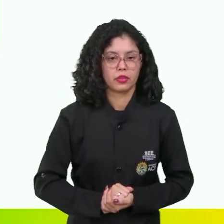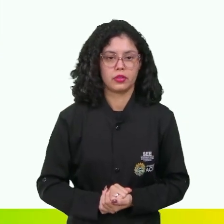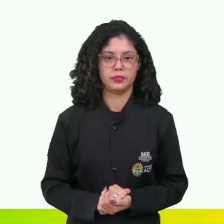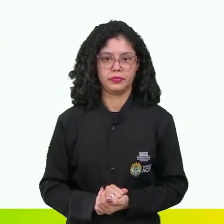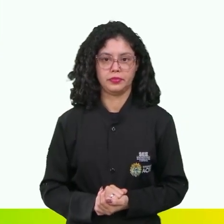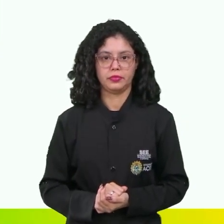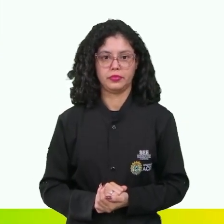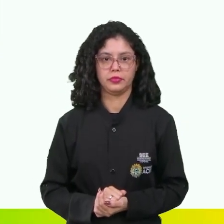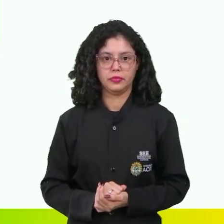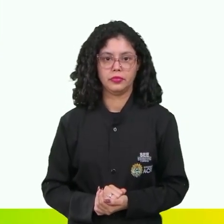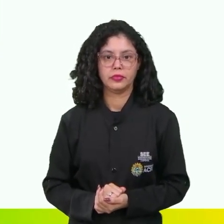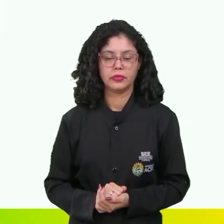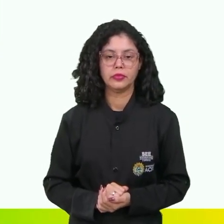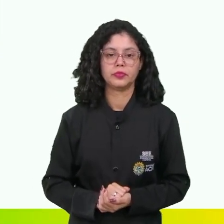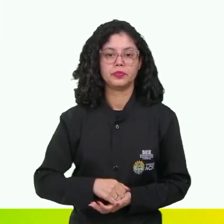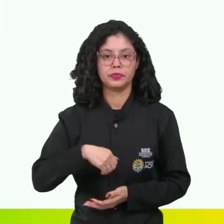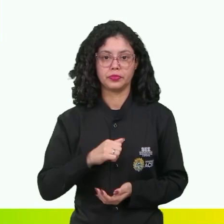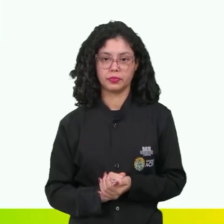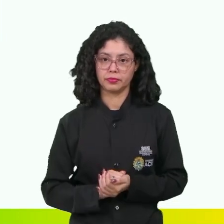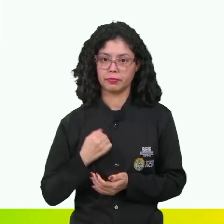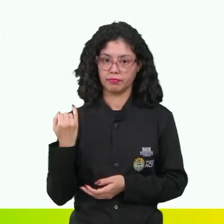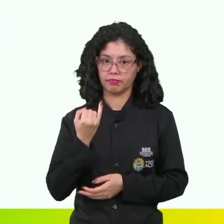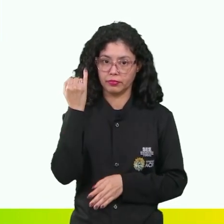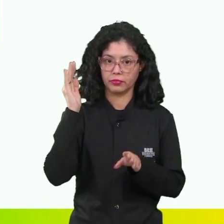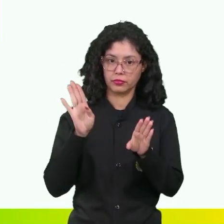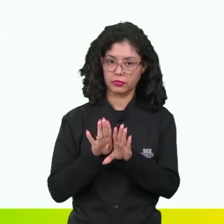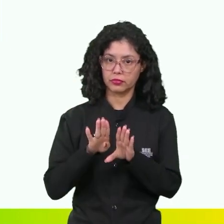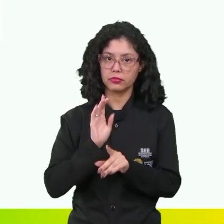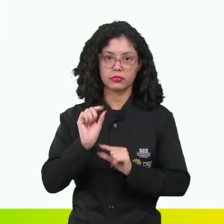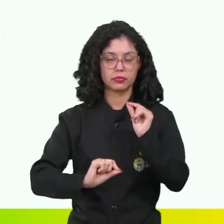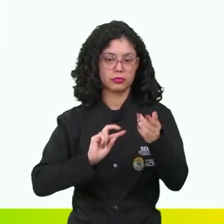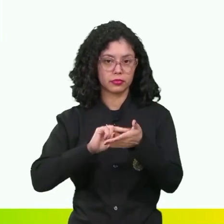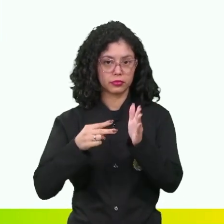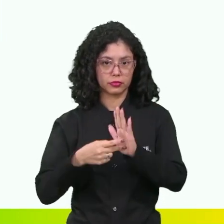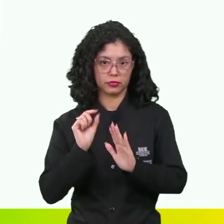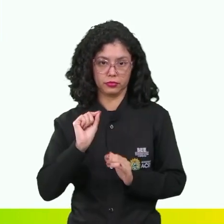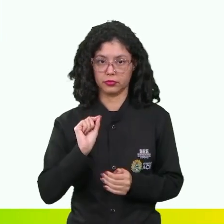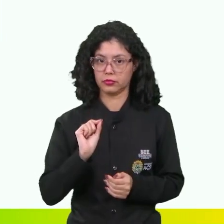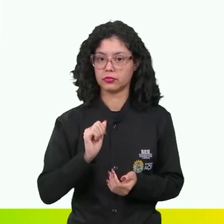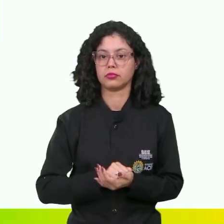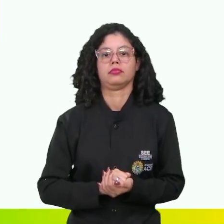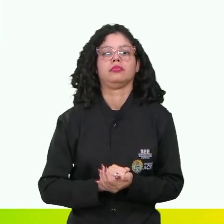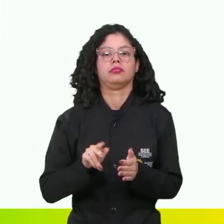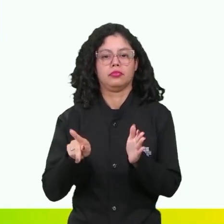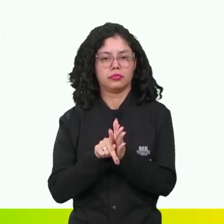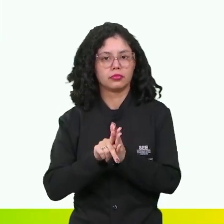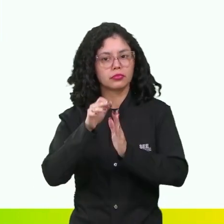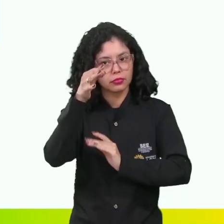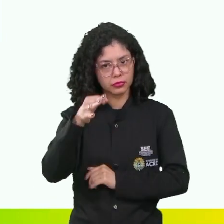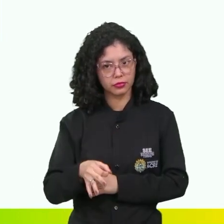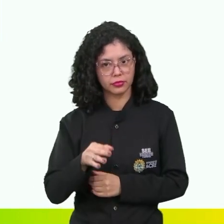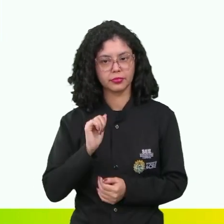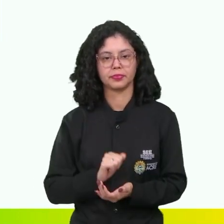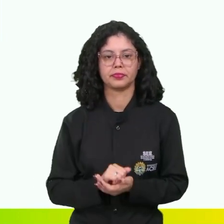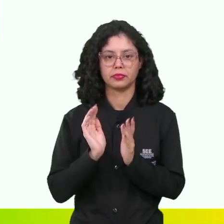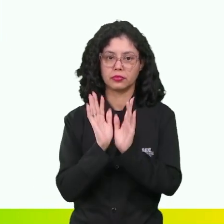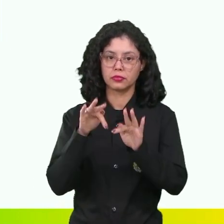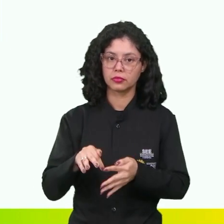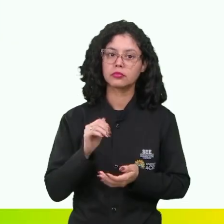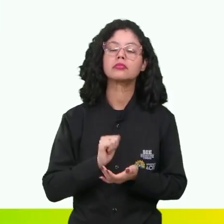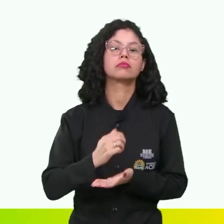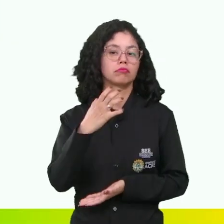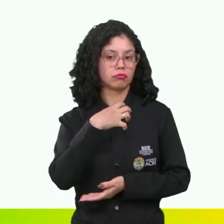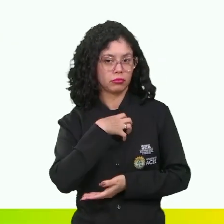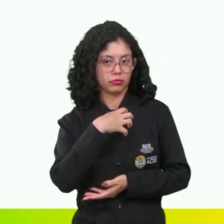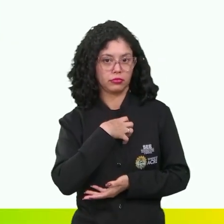ou objetos de maneira criteriosa. Isso significa dizer que tem uma forma ali adequada, a fim de dar